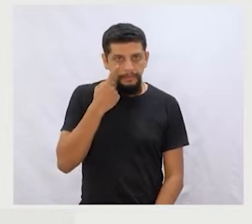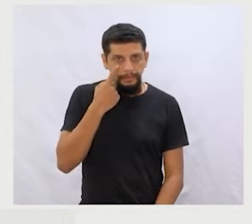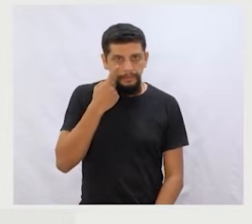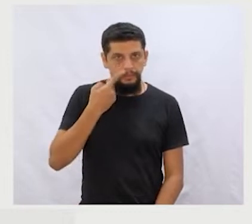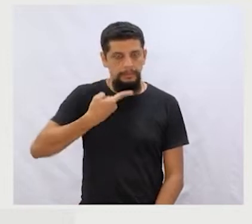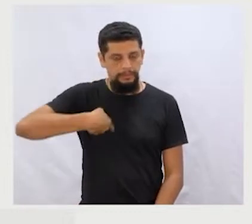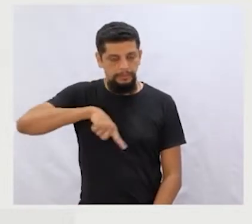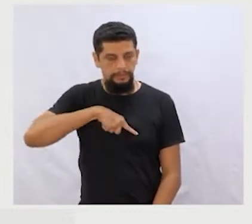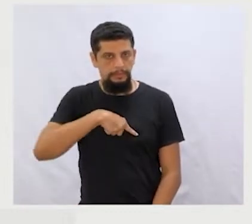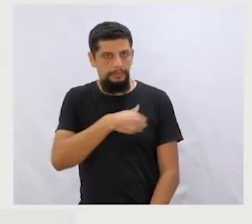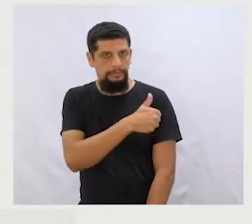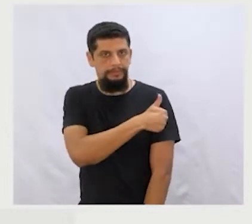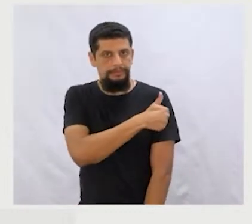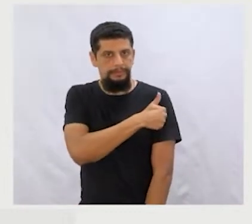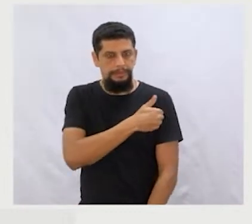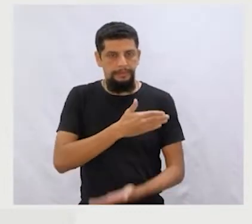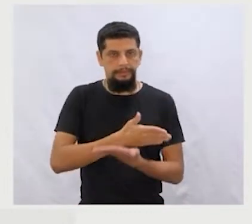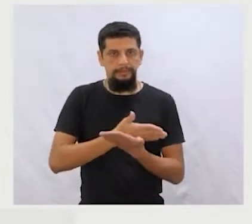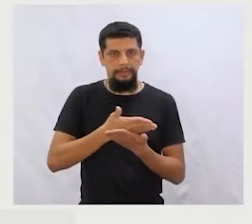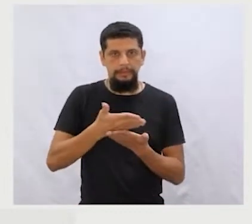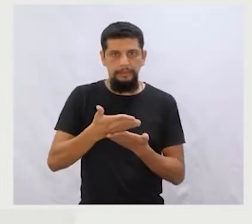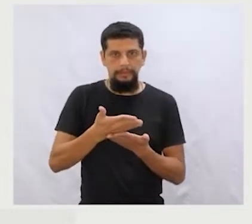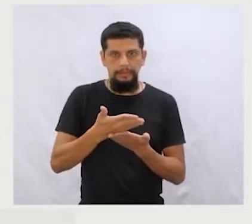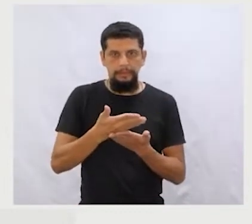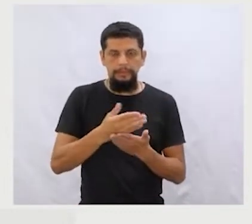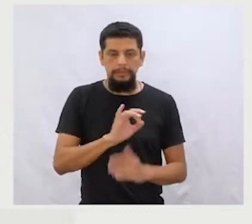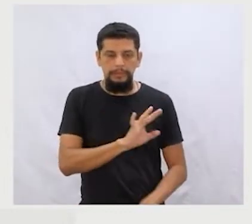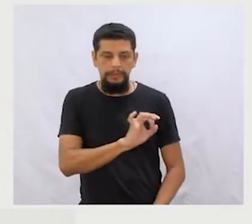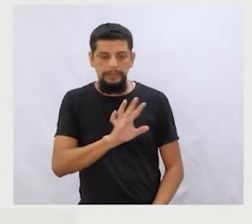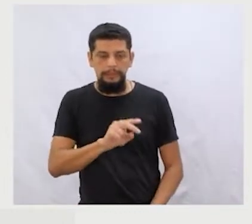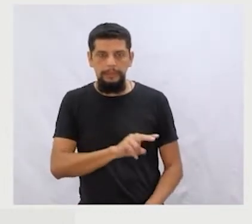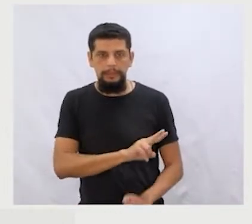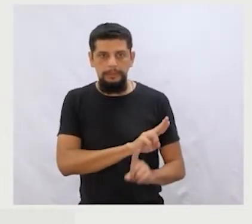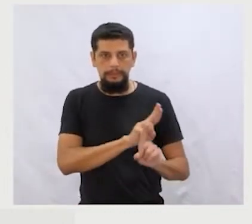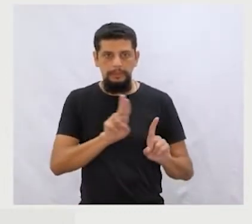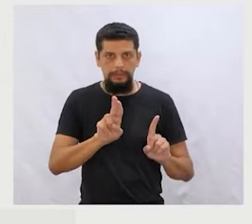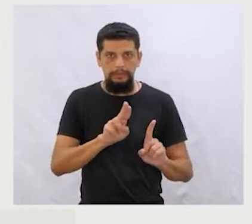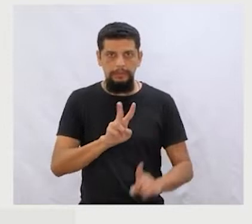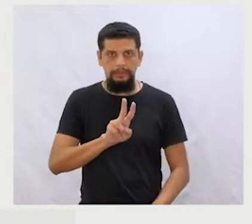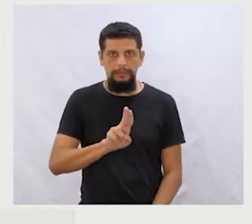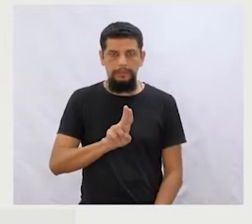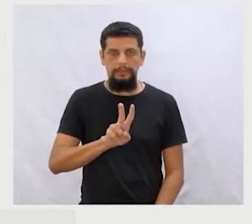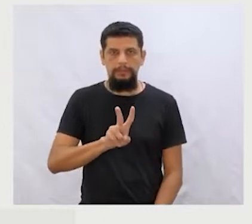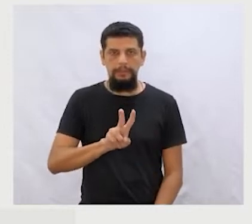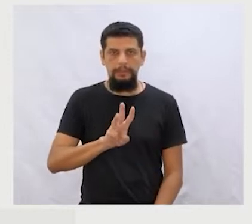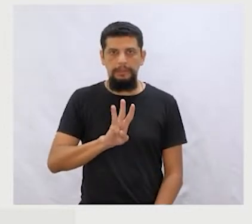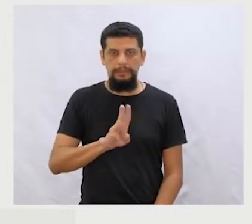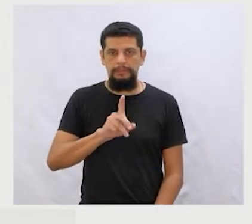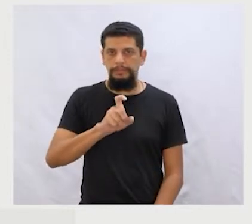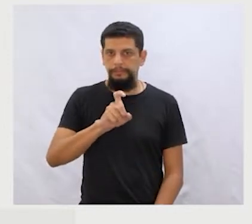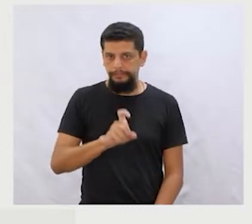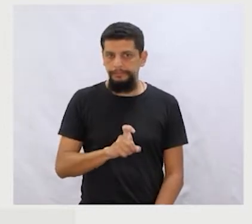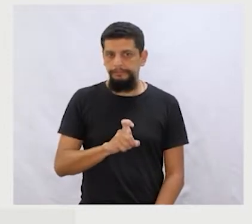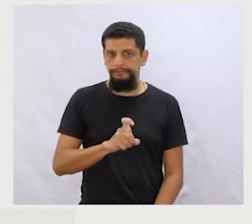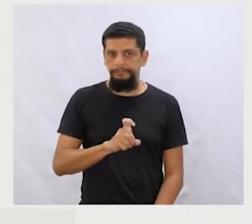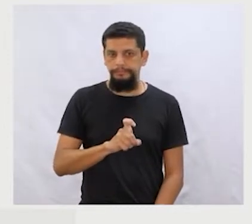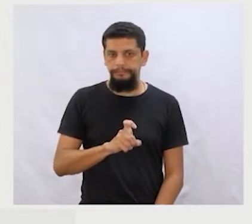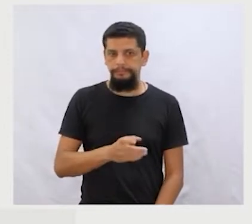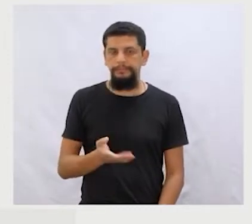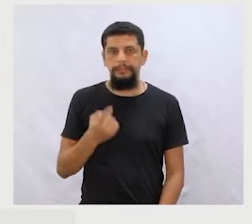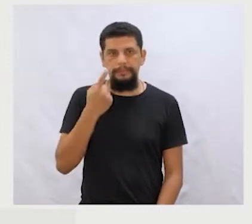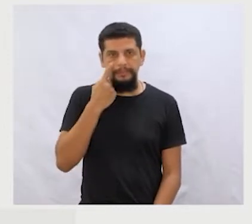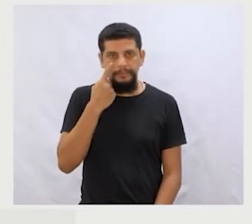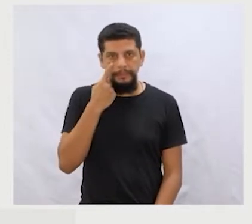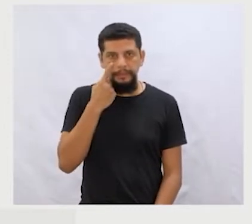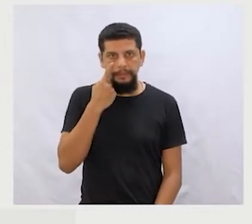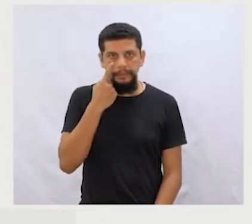Vimos se os nossos colegas começavam os seus nomes com a letra U, V, W e X.